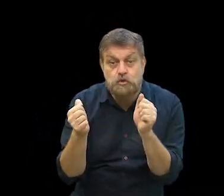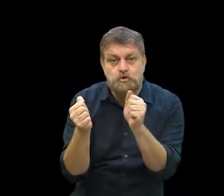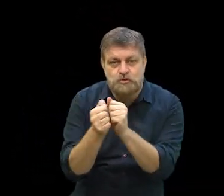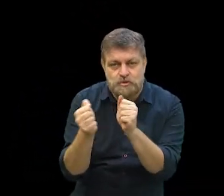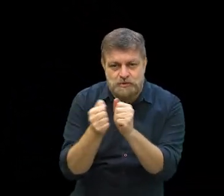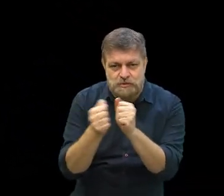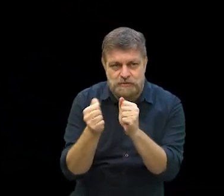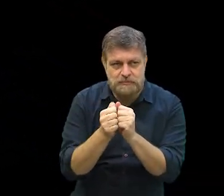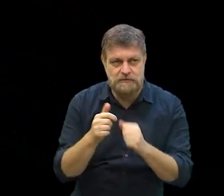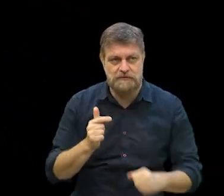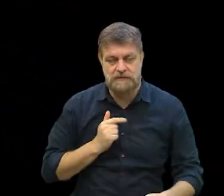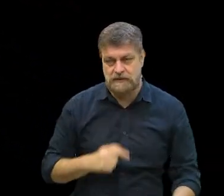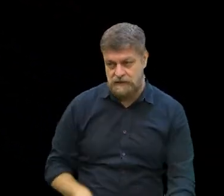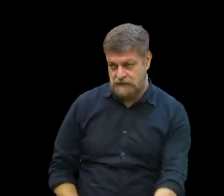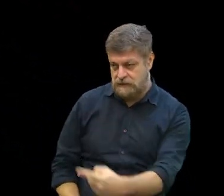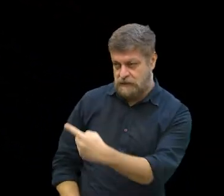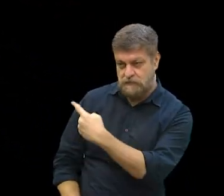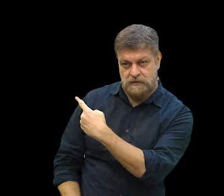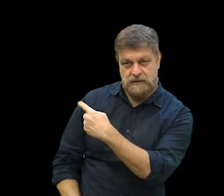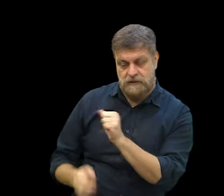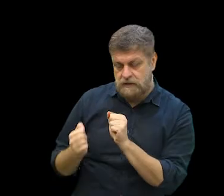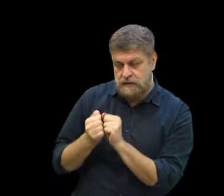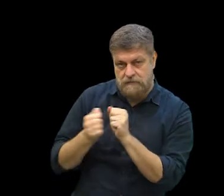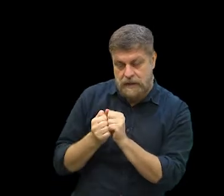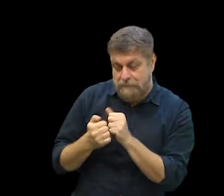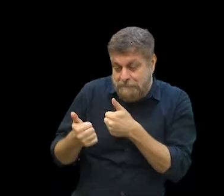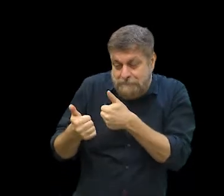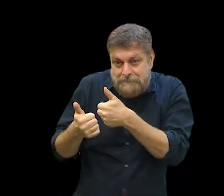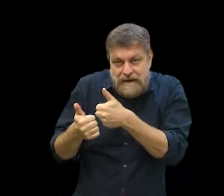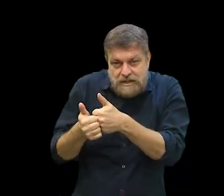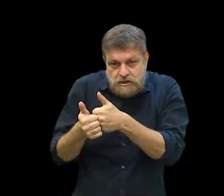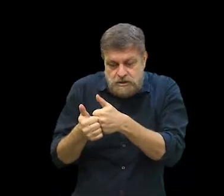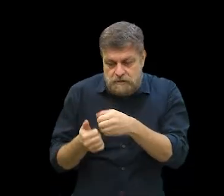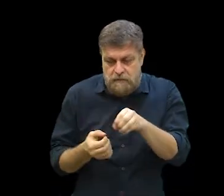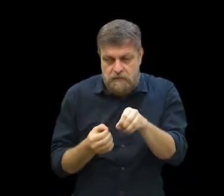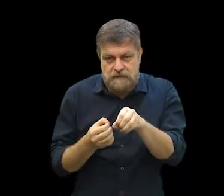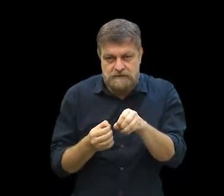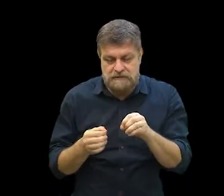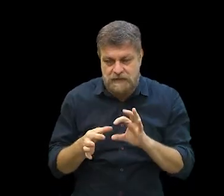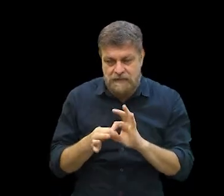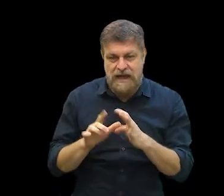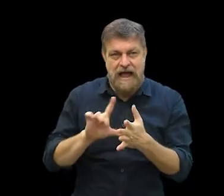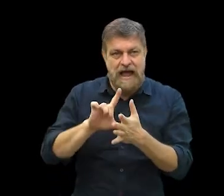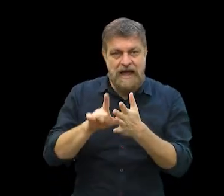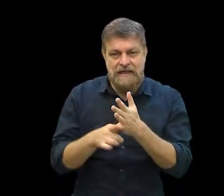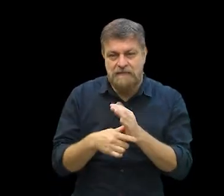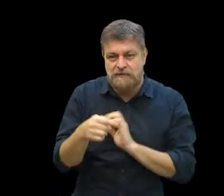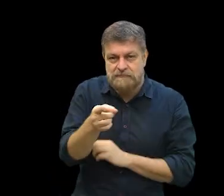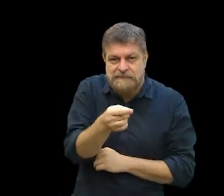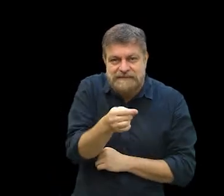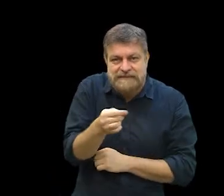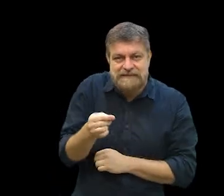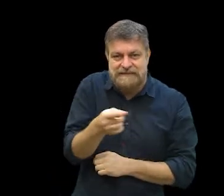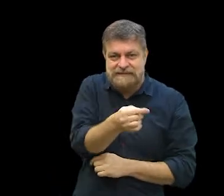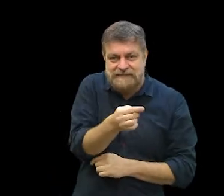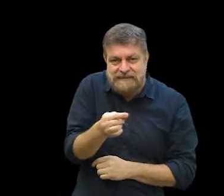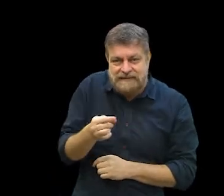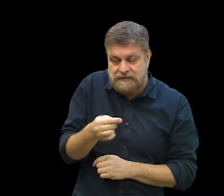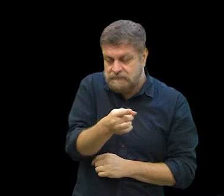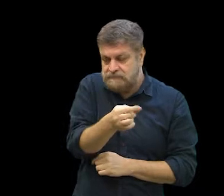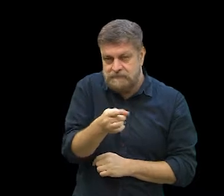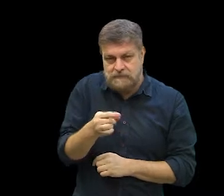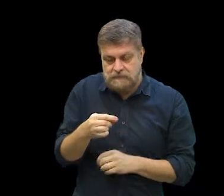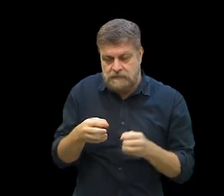junta com o líquido das vesículas seminais, que também ficam próximos da próstata, para se juntar mais tarde com o espermatozoide que vem